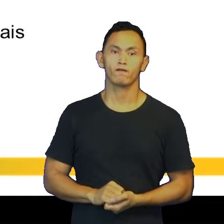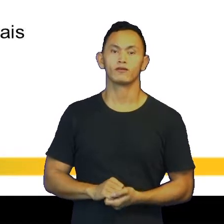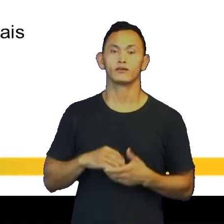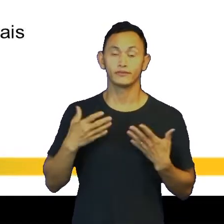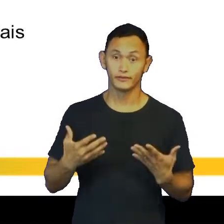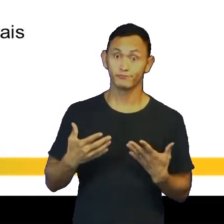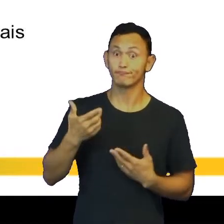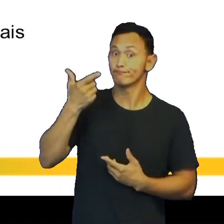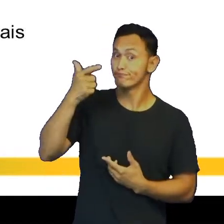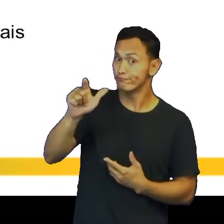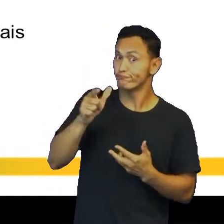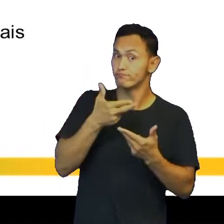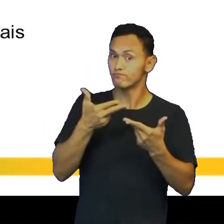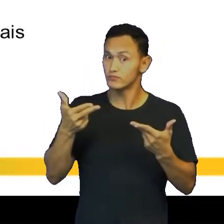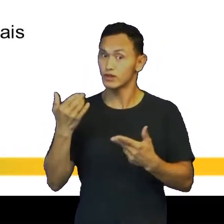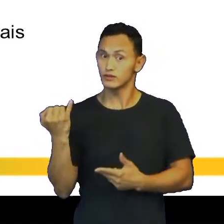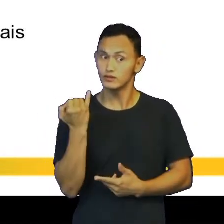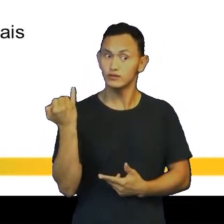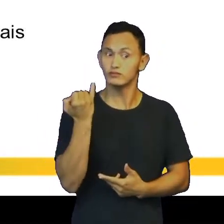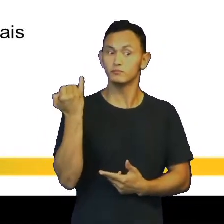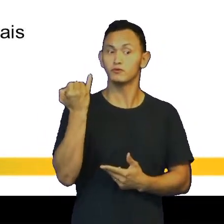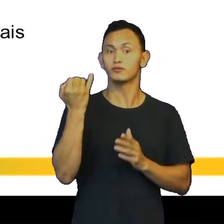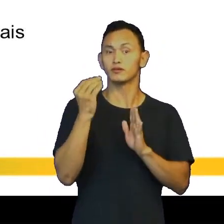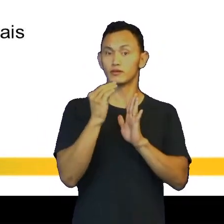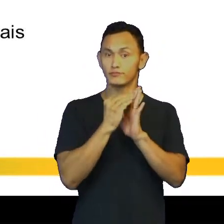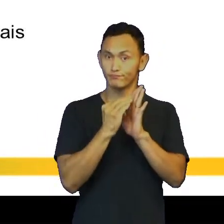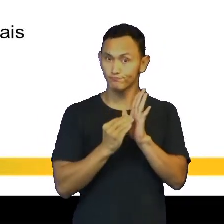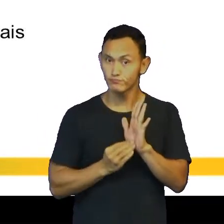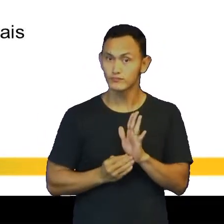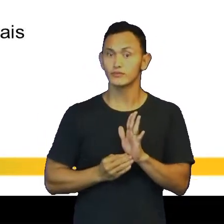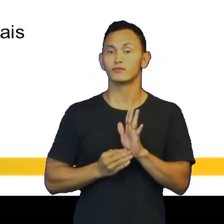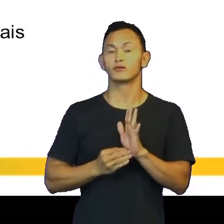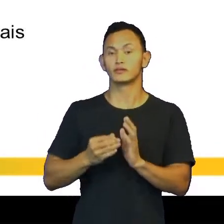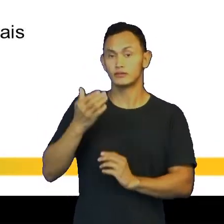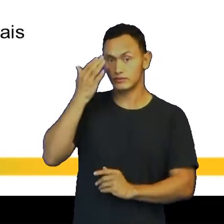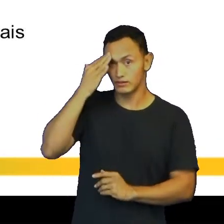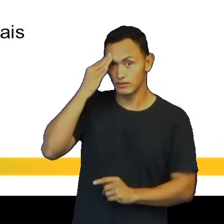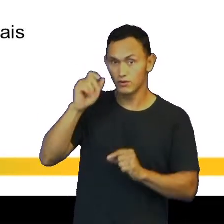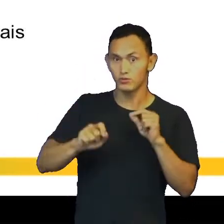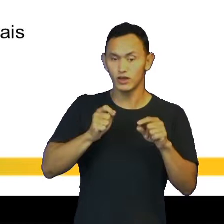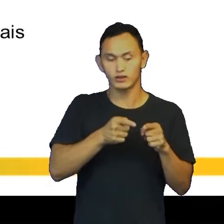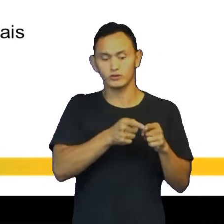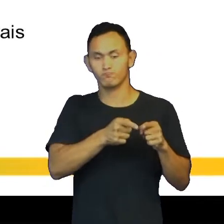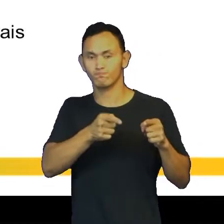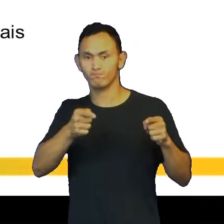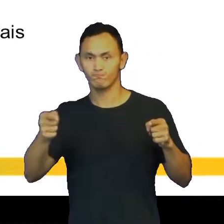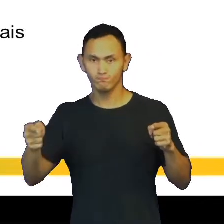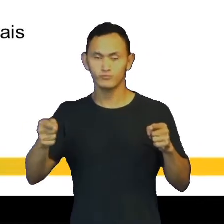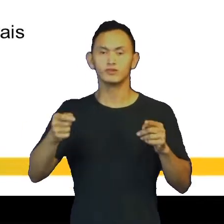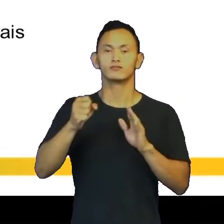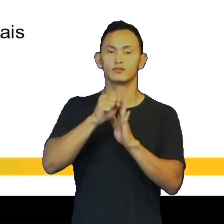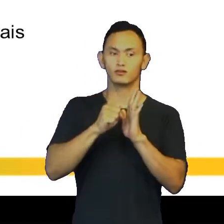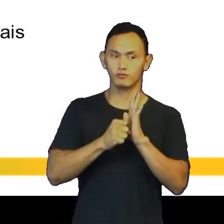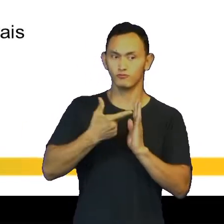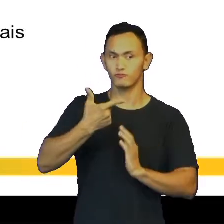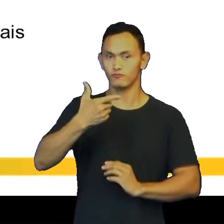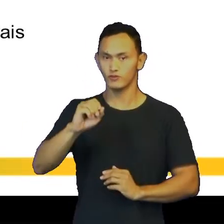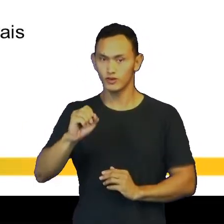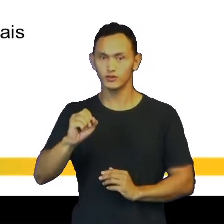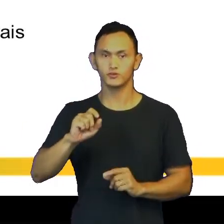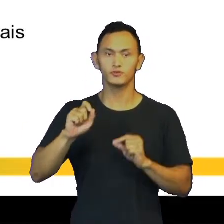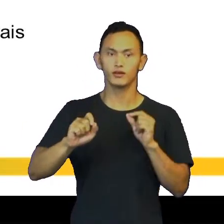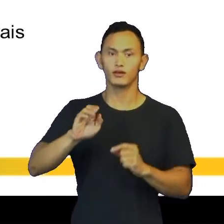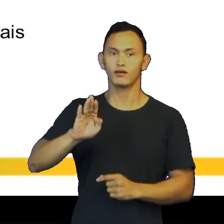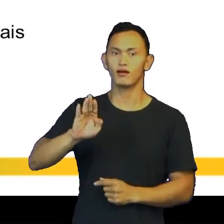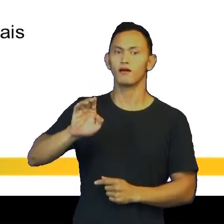Outro fato, determinante aí para a gente entender esse período aí do século XX é a